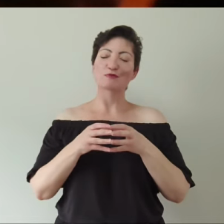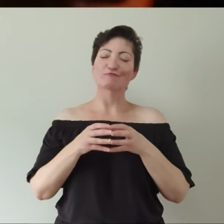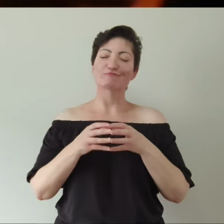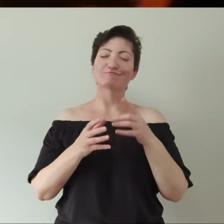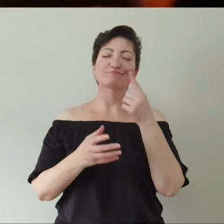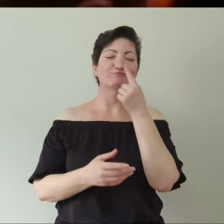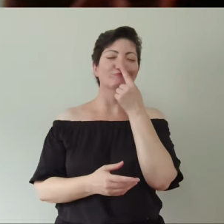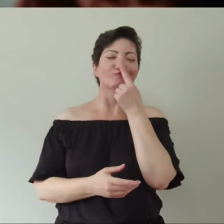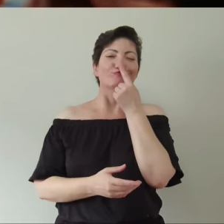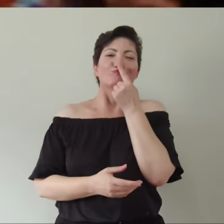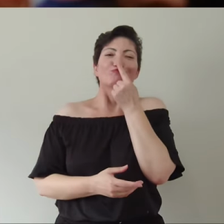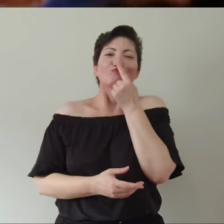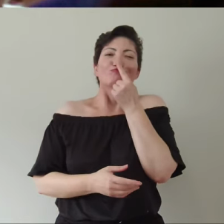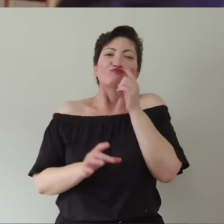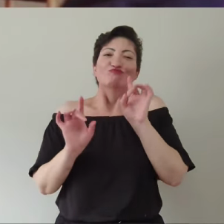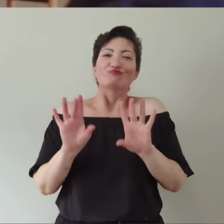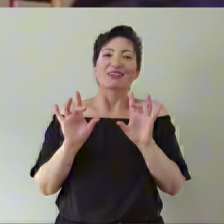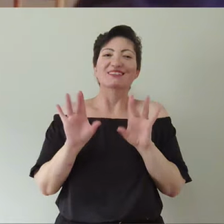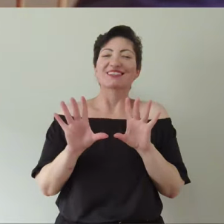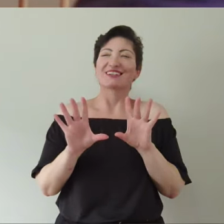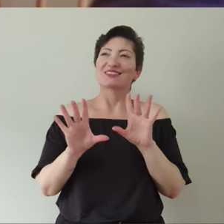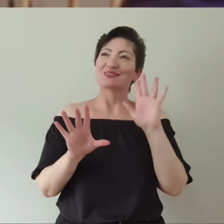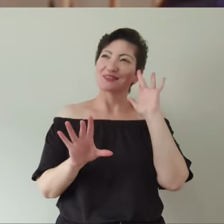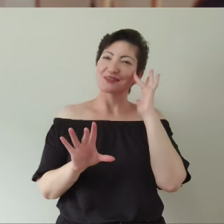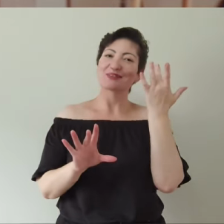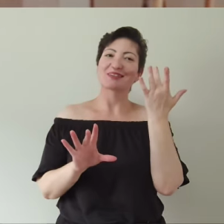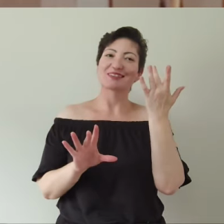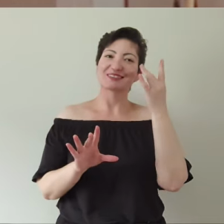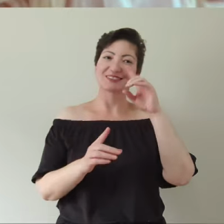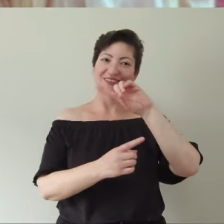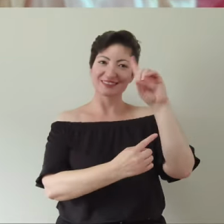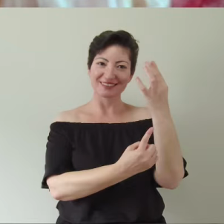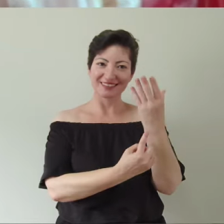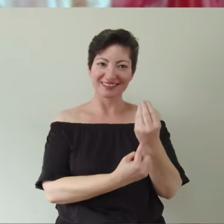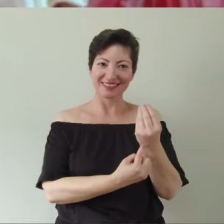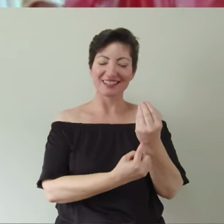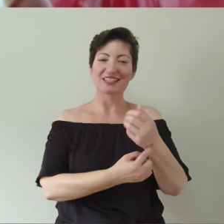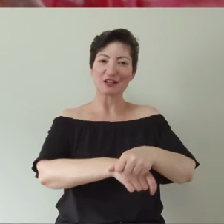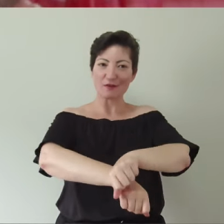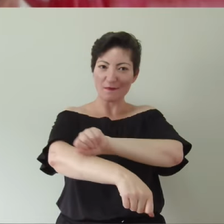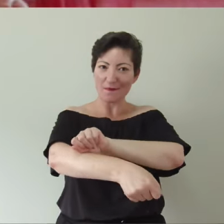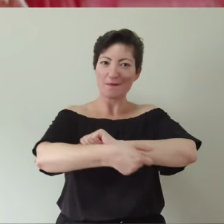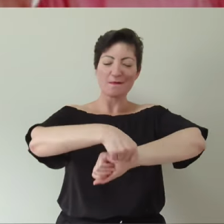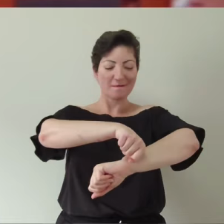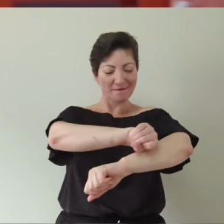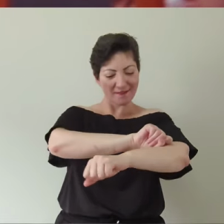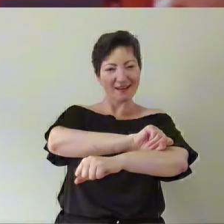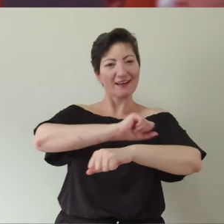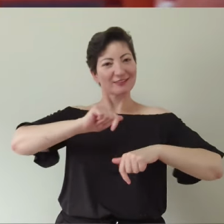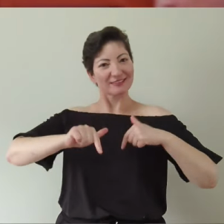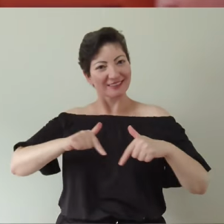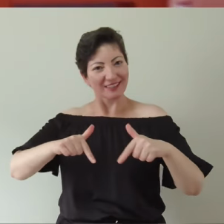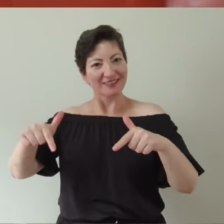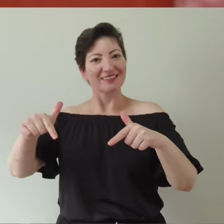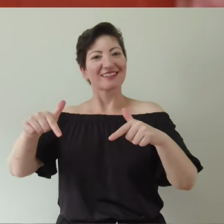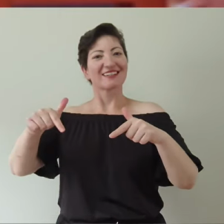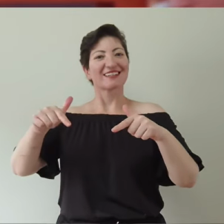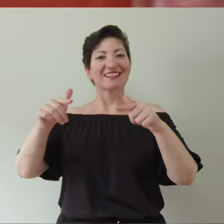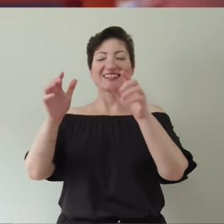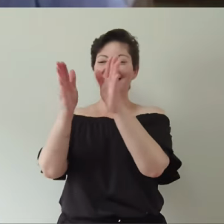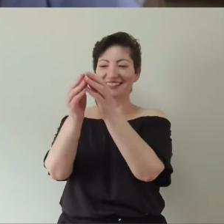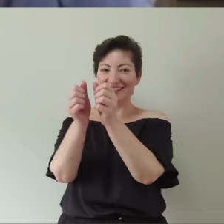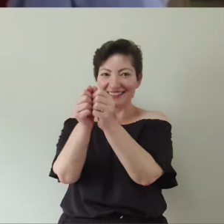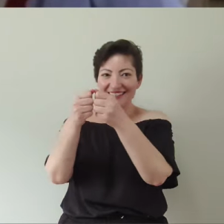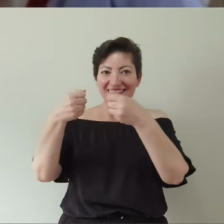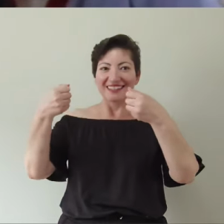coisa que é muito especial. E que o Grupo Dia de Arte ainda tem muito trabalho a fazer, muita coisa. Temos que abrir nossa cápsula do